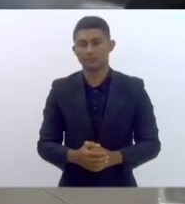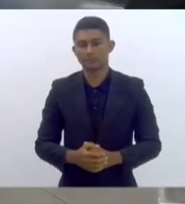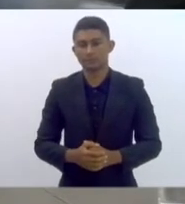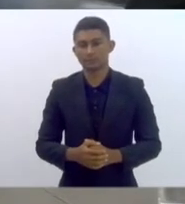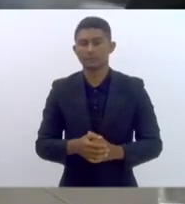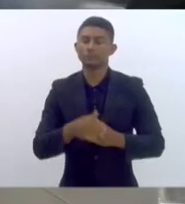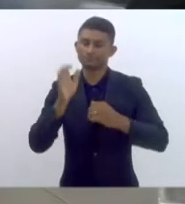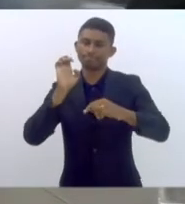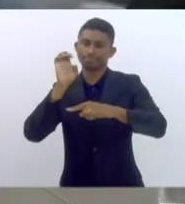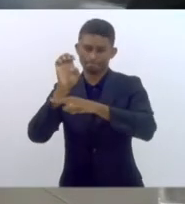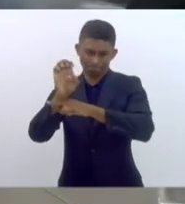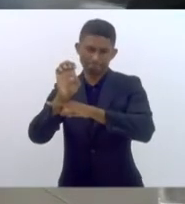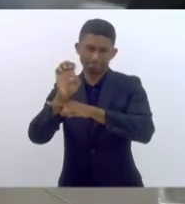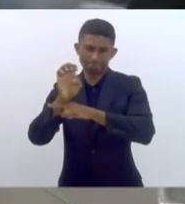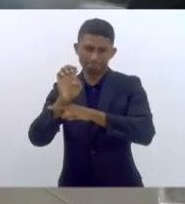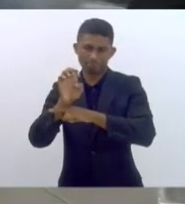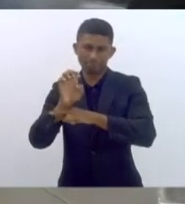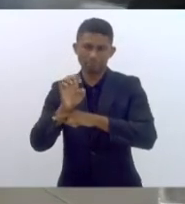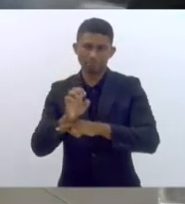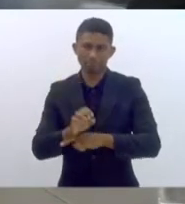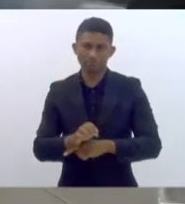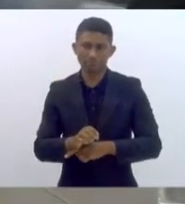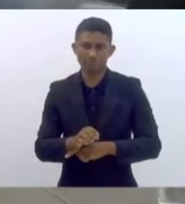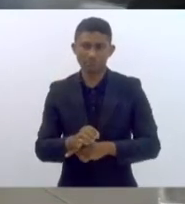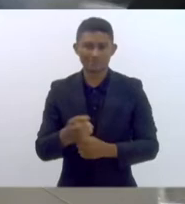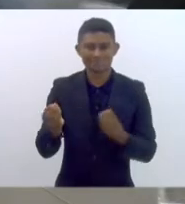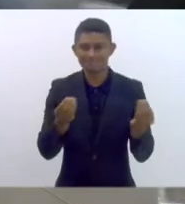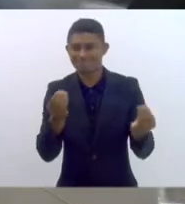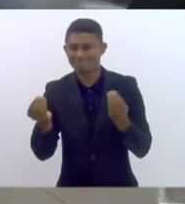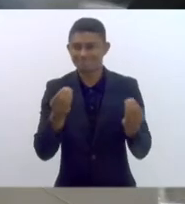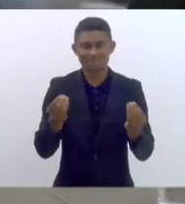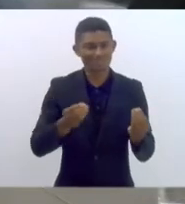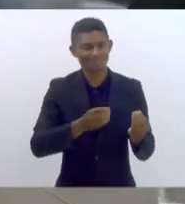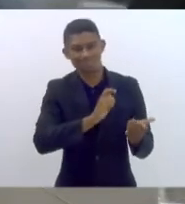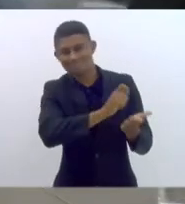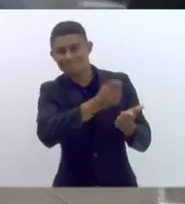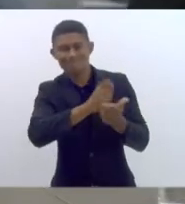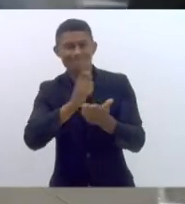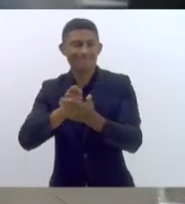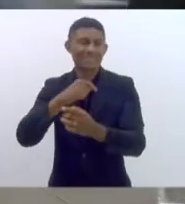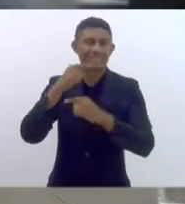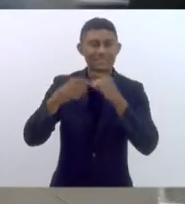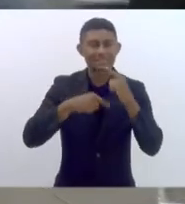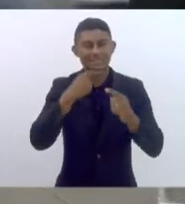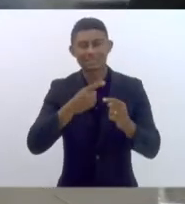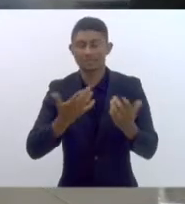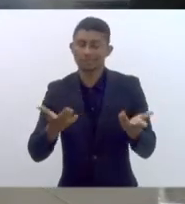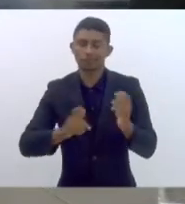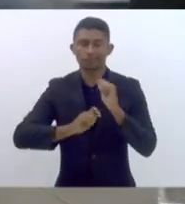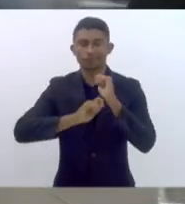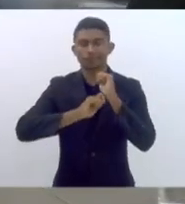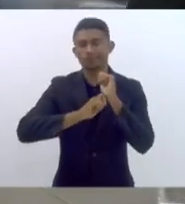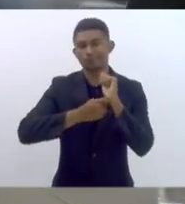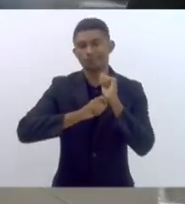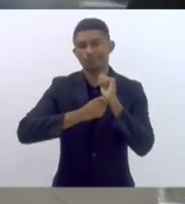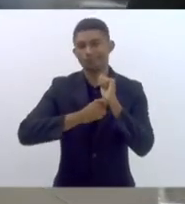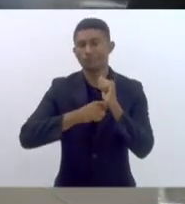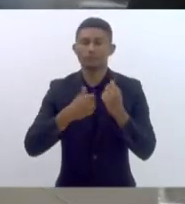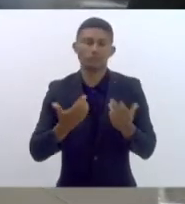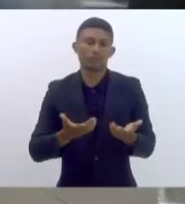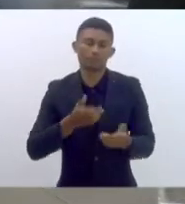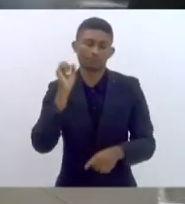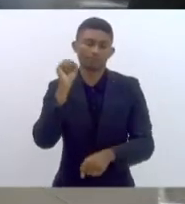o Estado, né, passou a não ter mais fluxo de caixa para pagar suas dívidas, passou a ser bloqueado, então, parou de